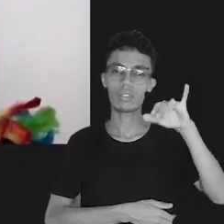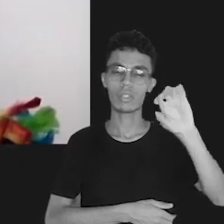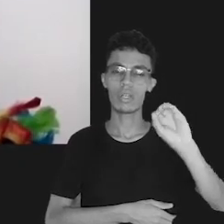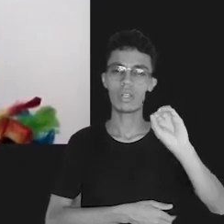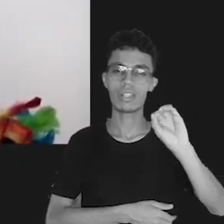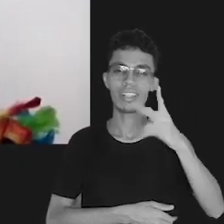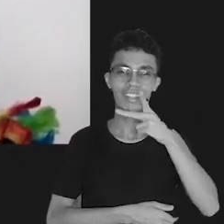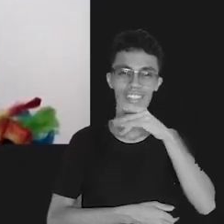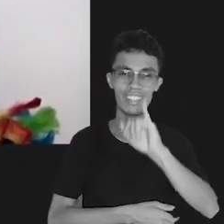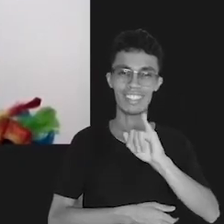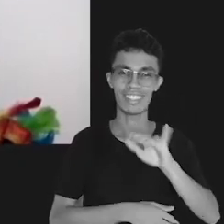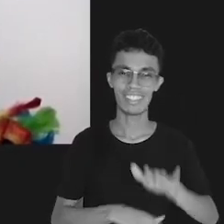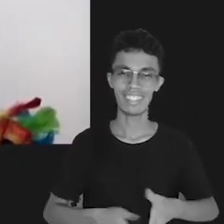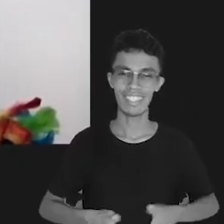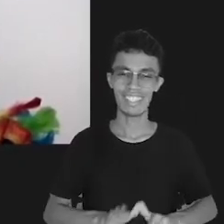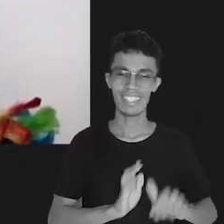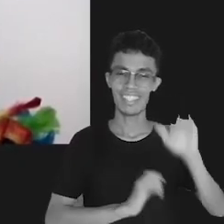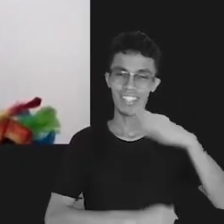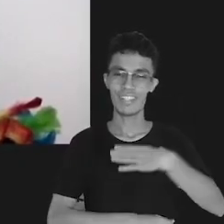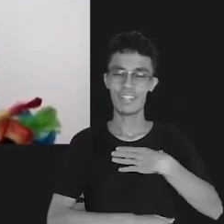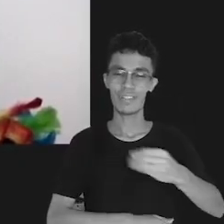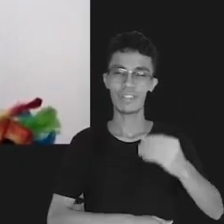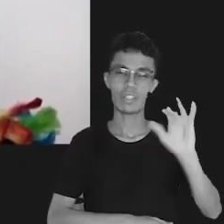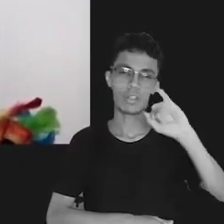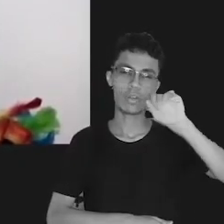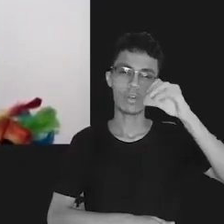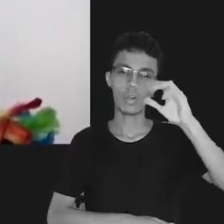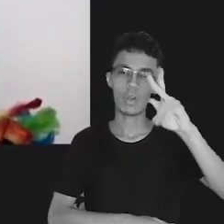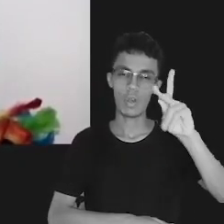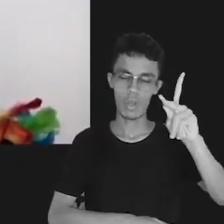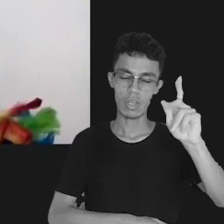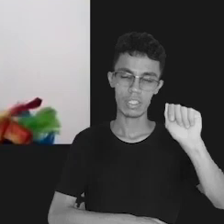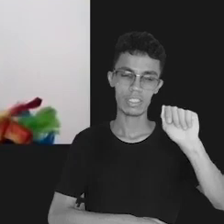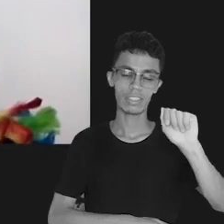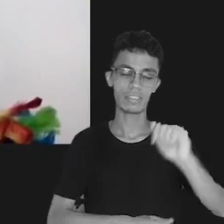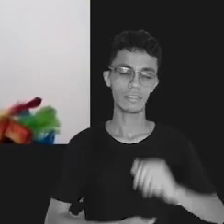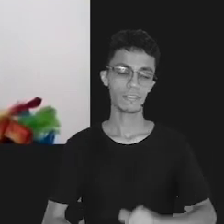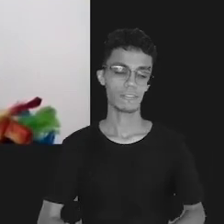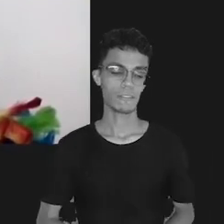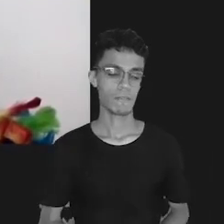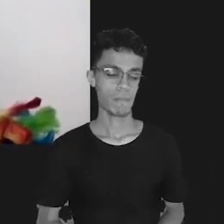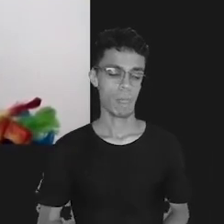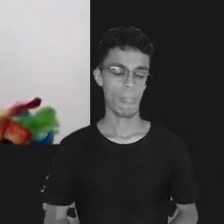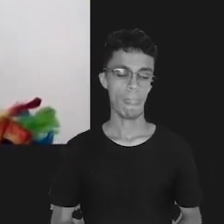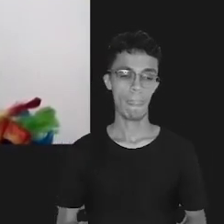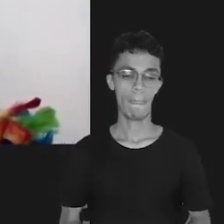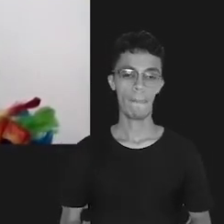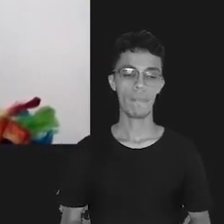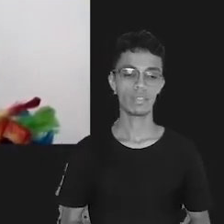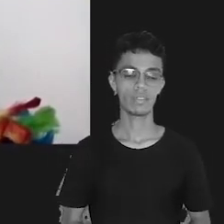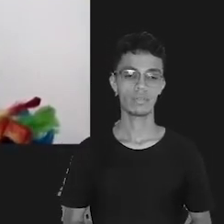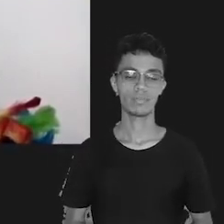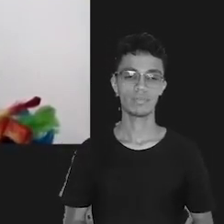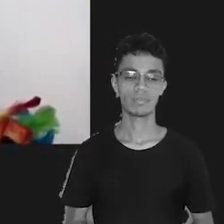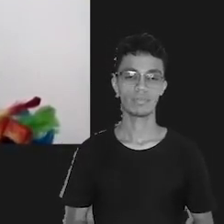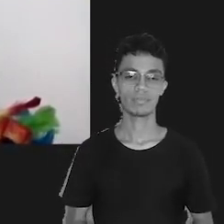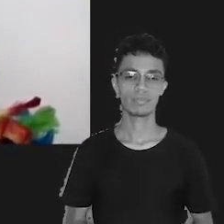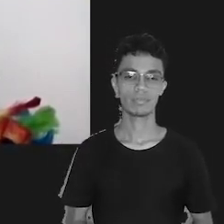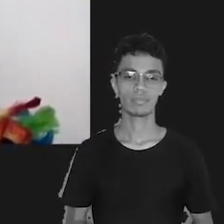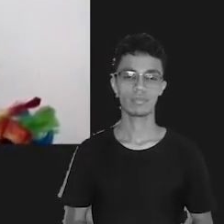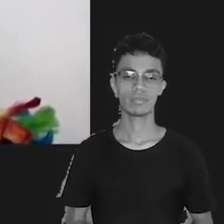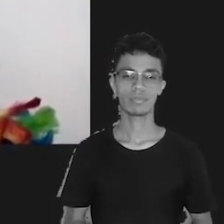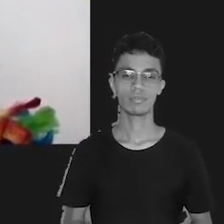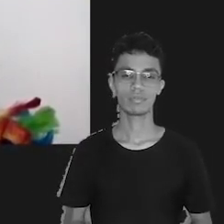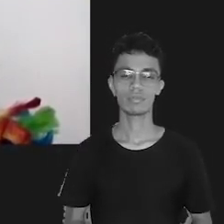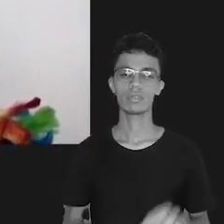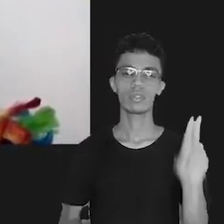eu queria dedicar, eu sei que o Joca dirigiu essa leitura, mas se você me permite, Joca, dedicar para o Antônio essa leitura de hoje. Em